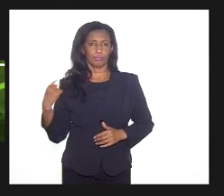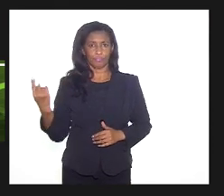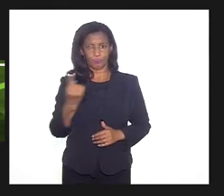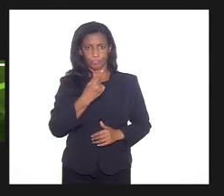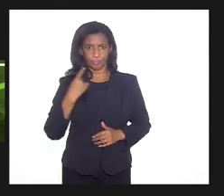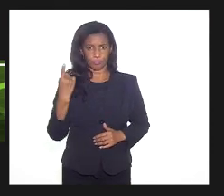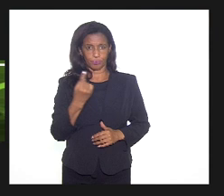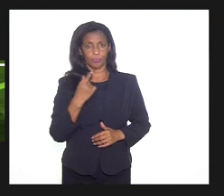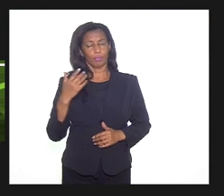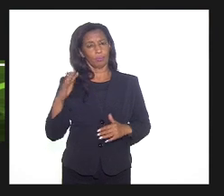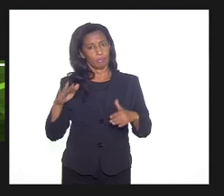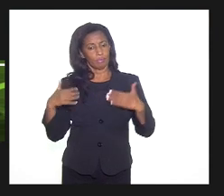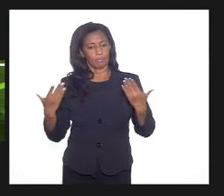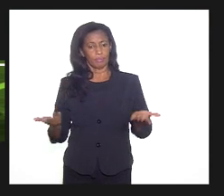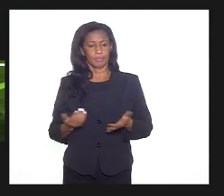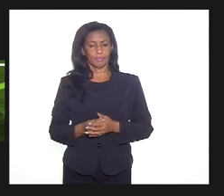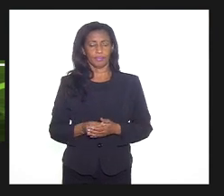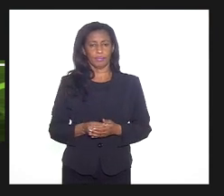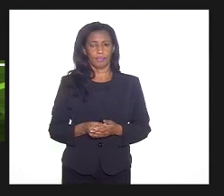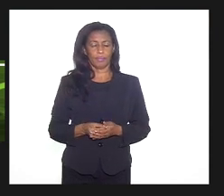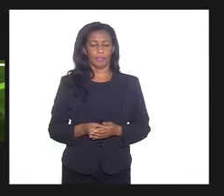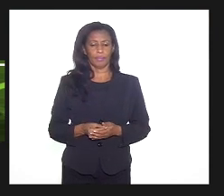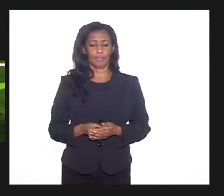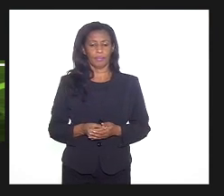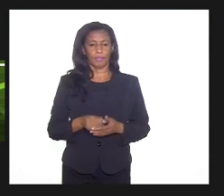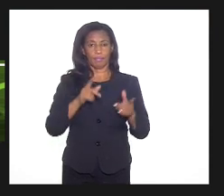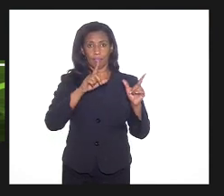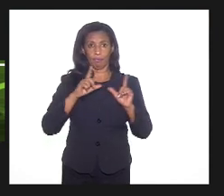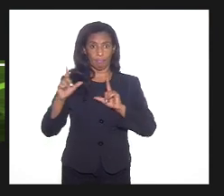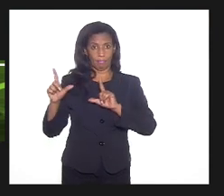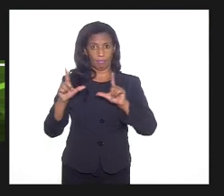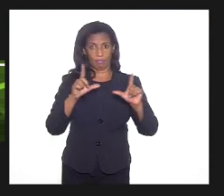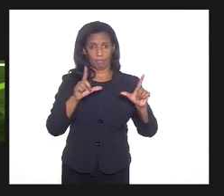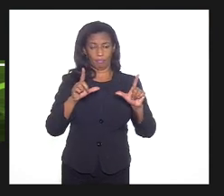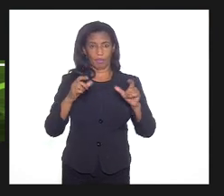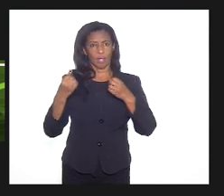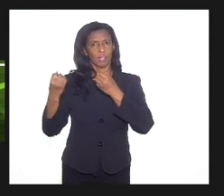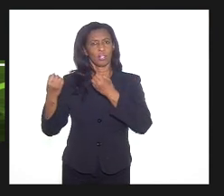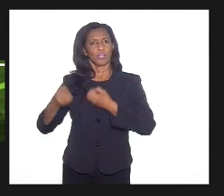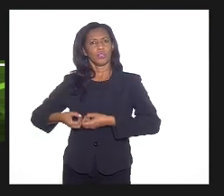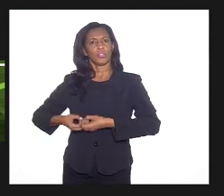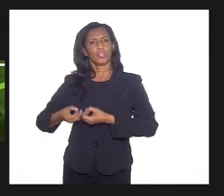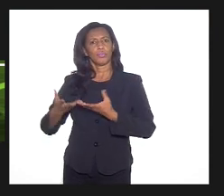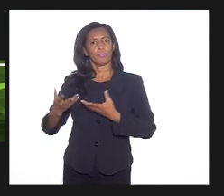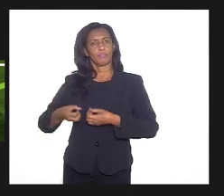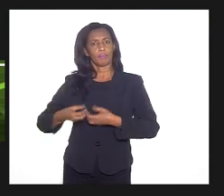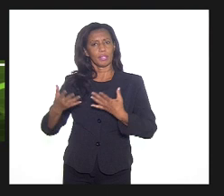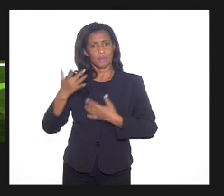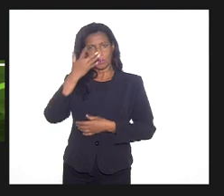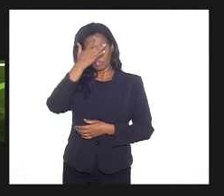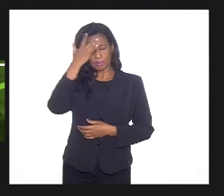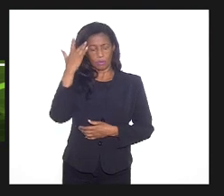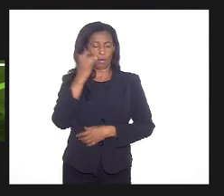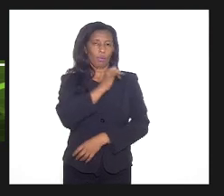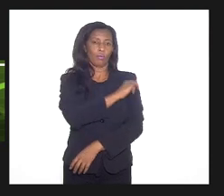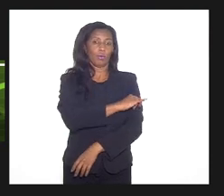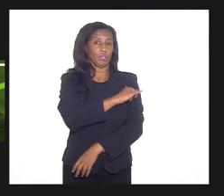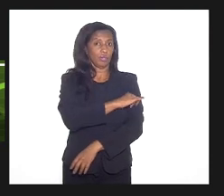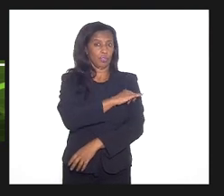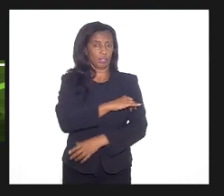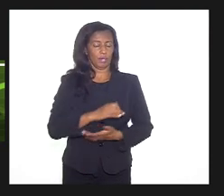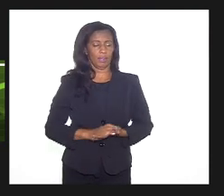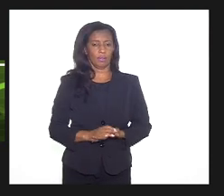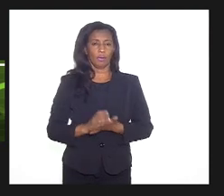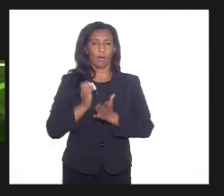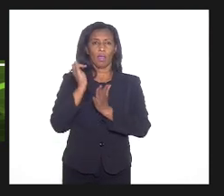executando. Passando aí sobre a despesa de pessoal, o Rio de Janeiro, em relação à